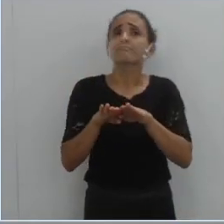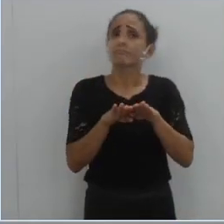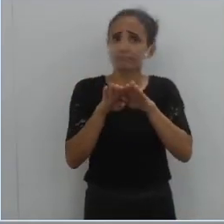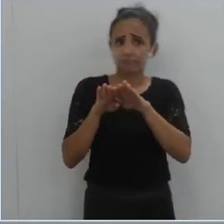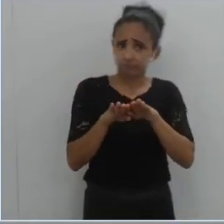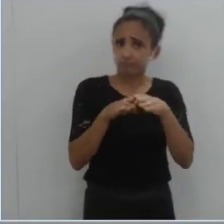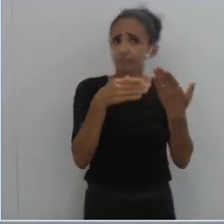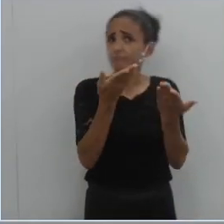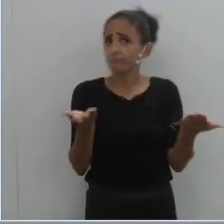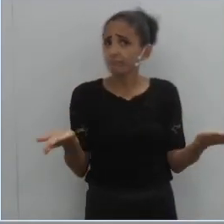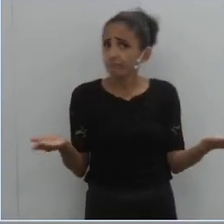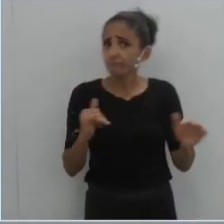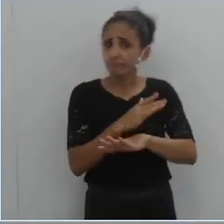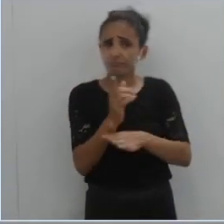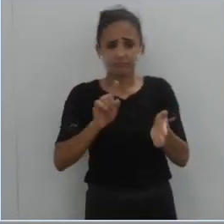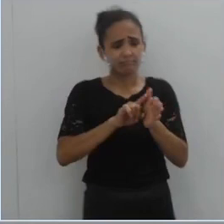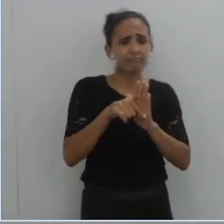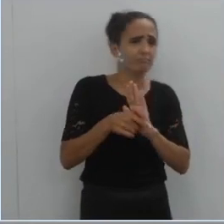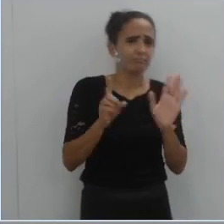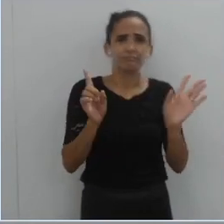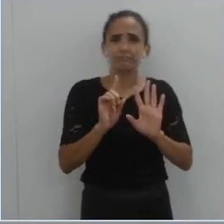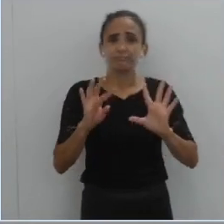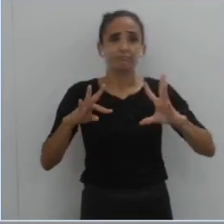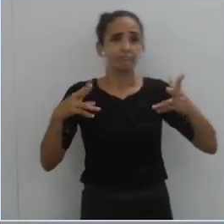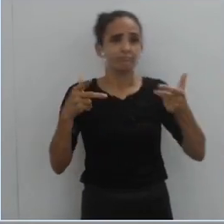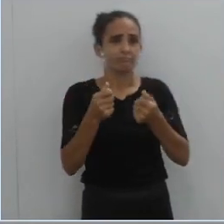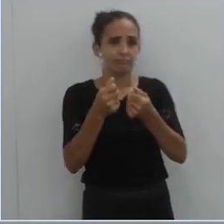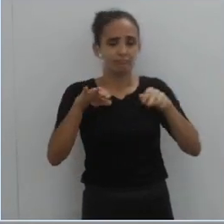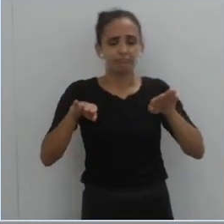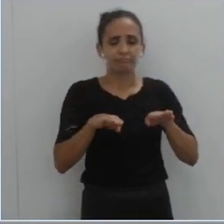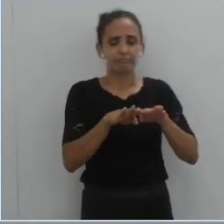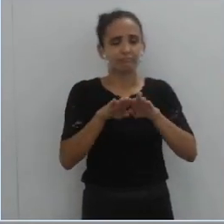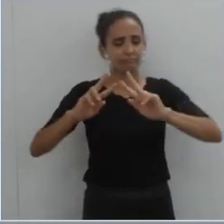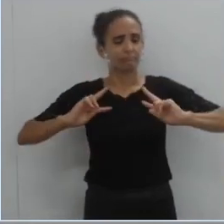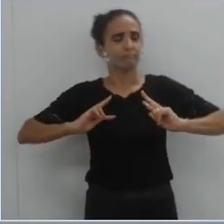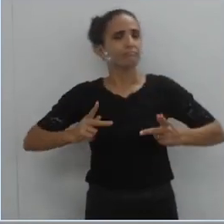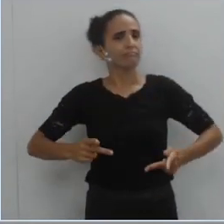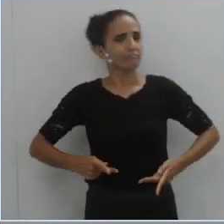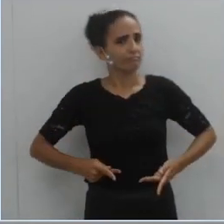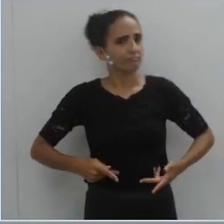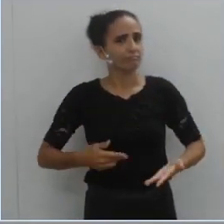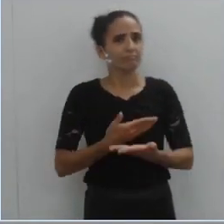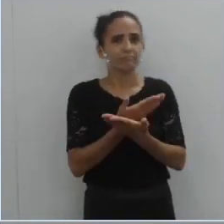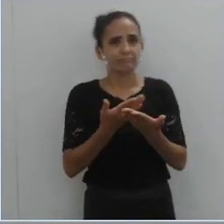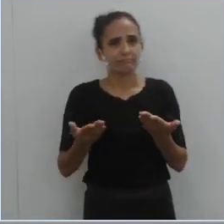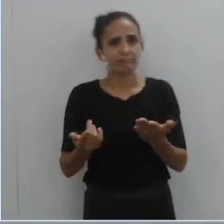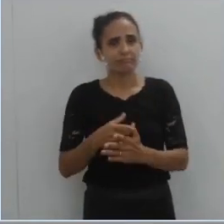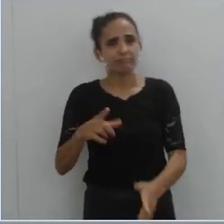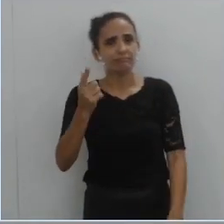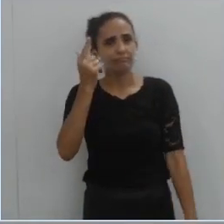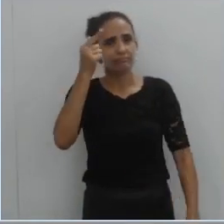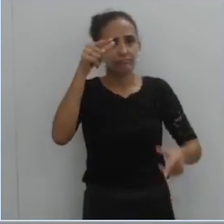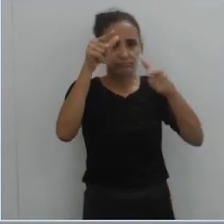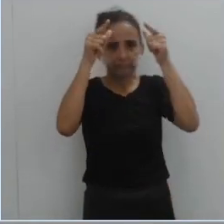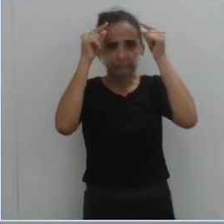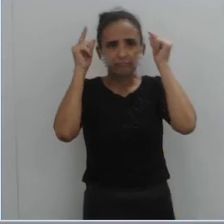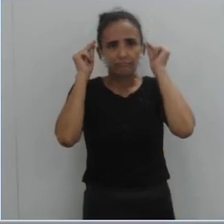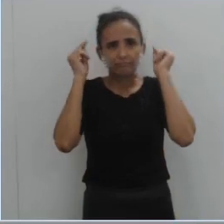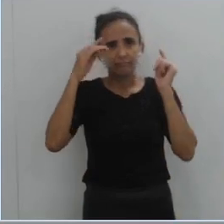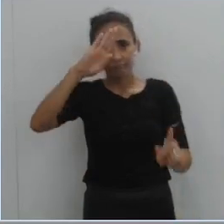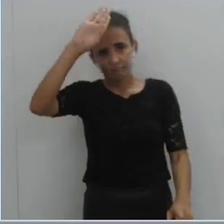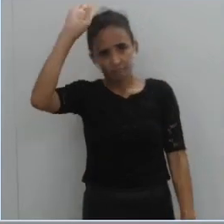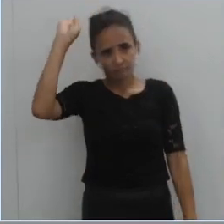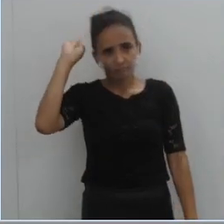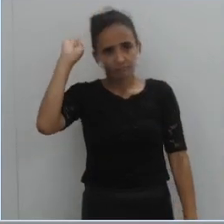isso bem óbvio para todo mundo. Então, Idade Média, Grécia e Roma são